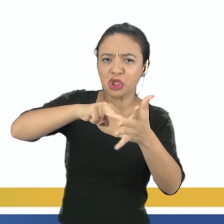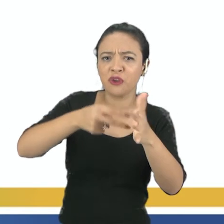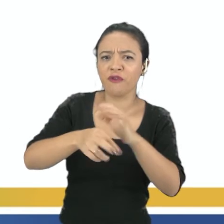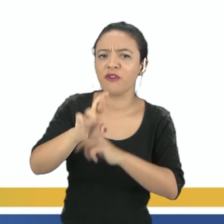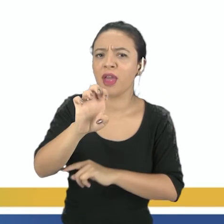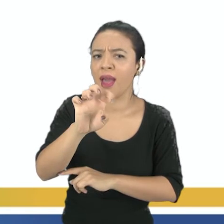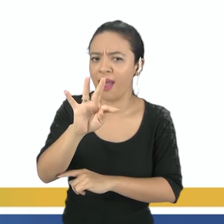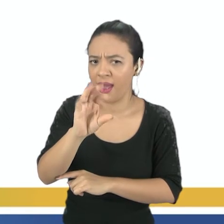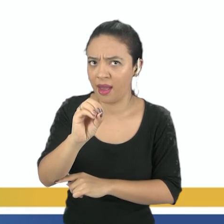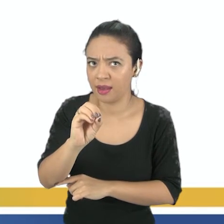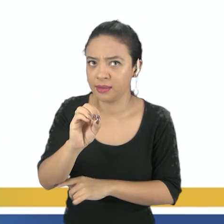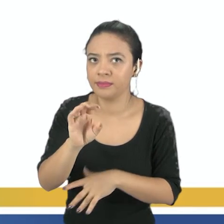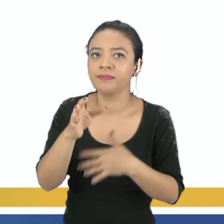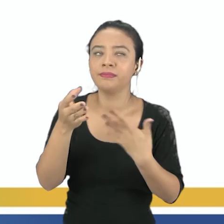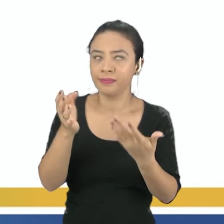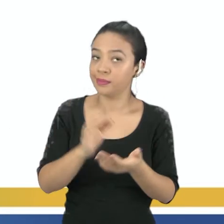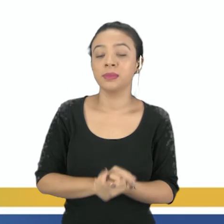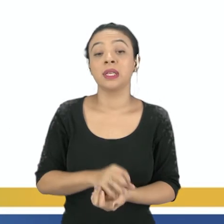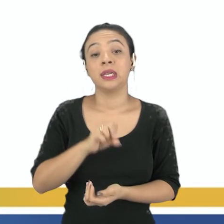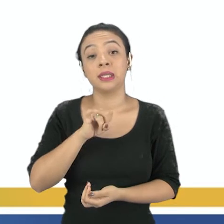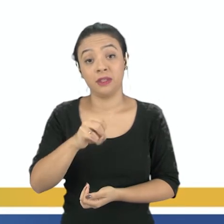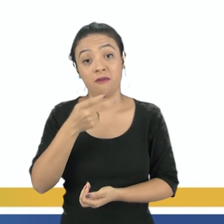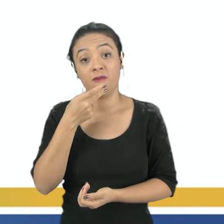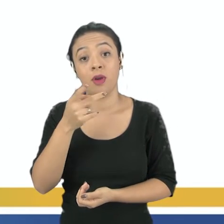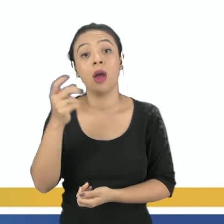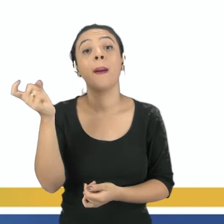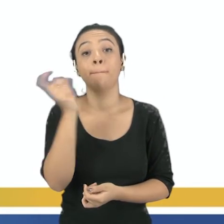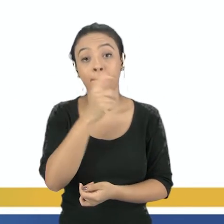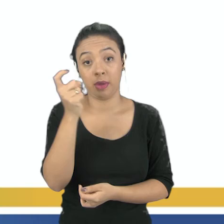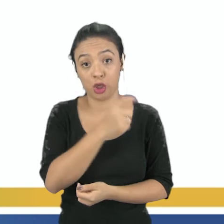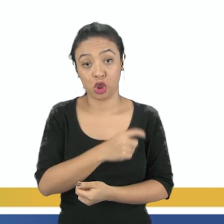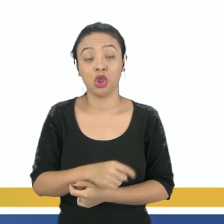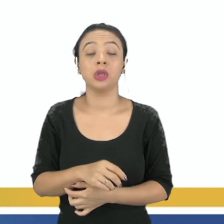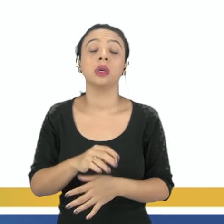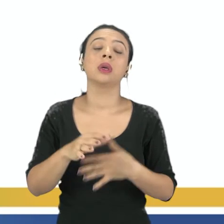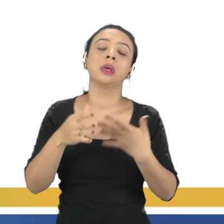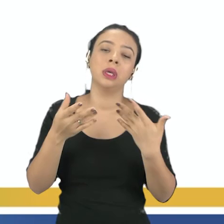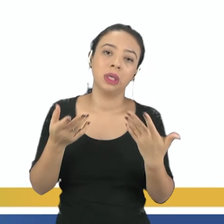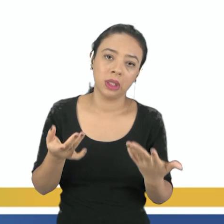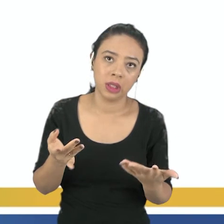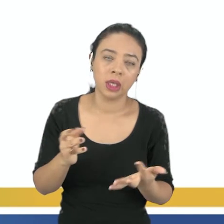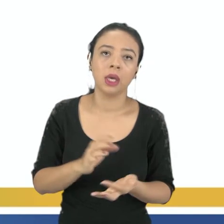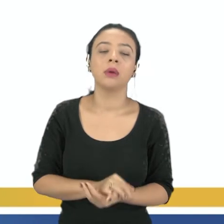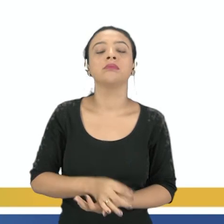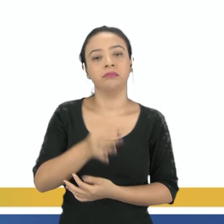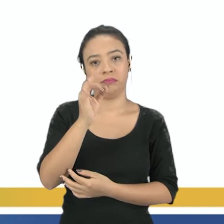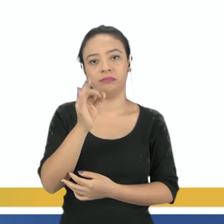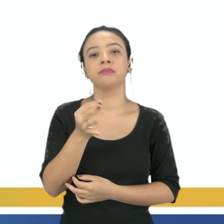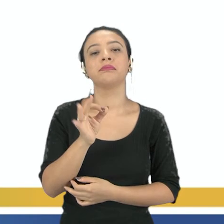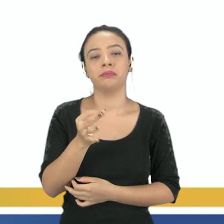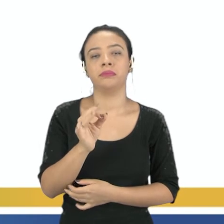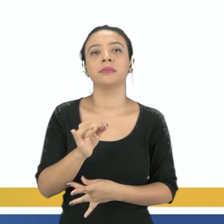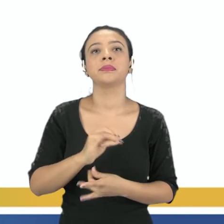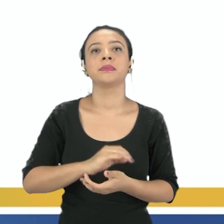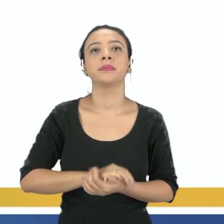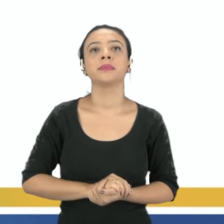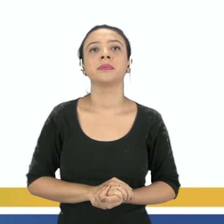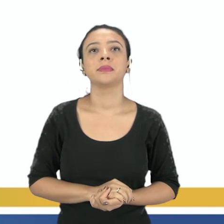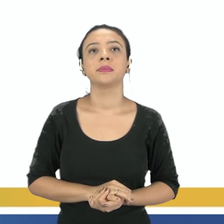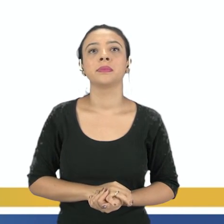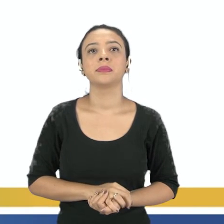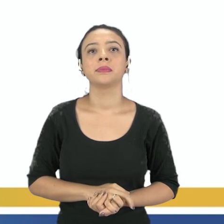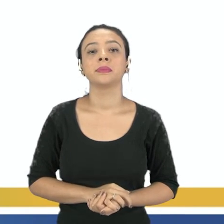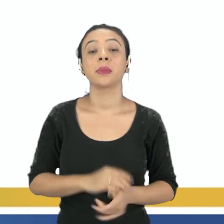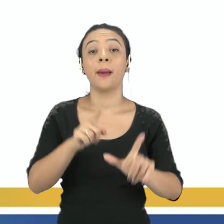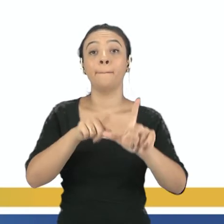reto Ball quem falou que isso é falso né que não indica um ângulo reto acertou Então